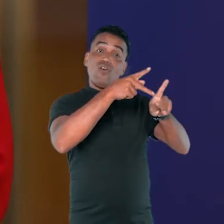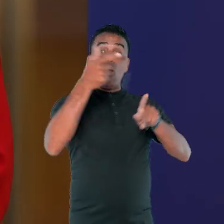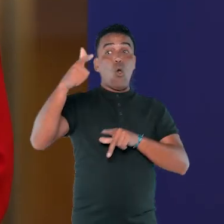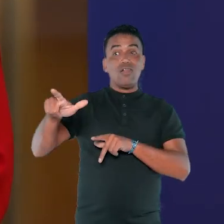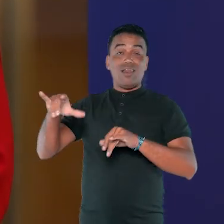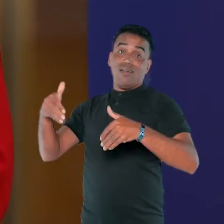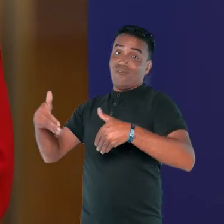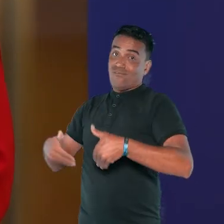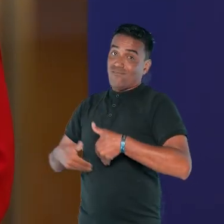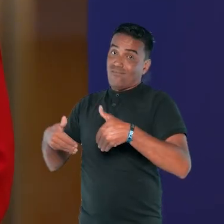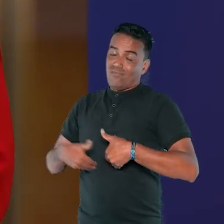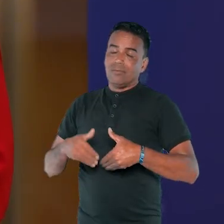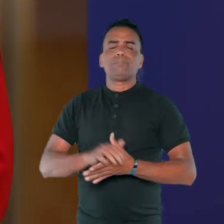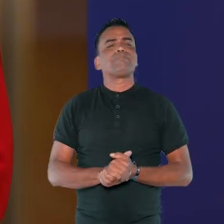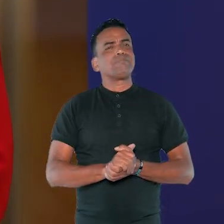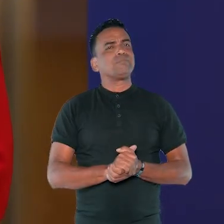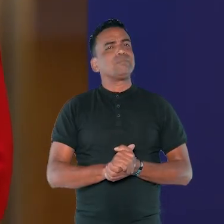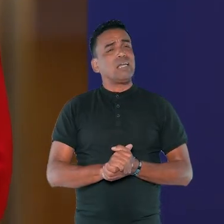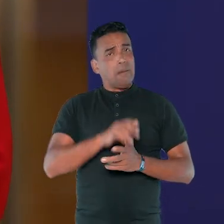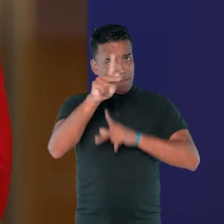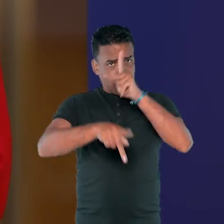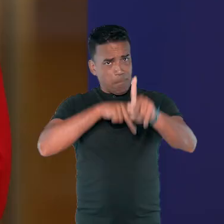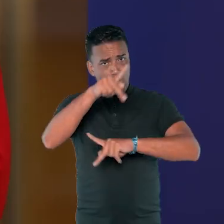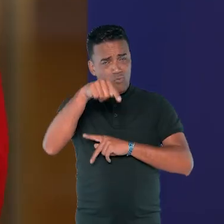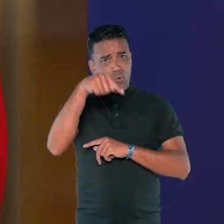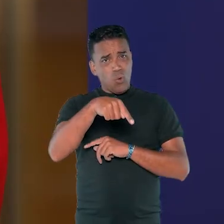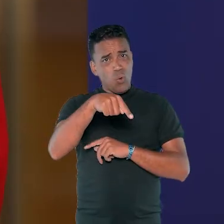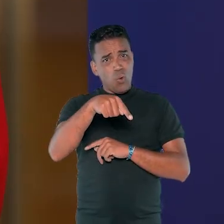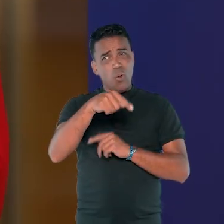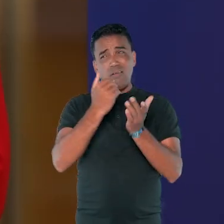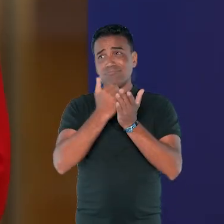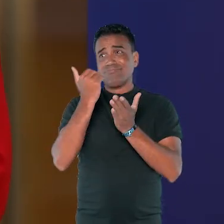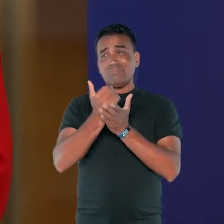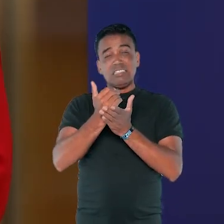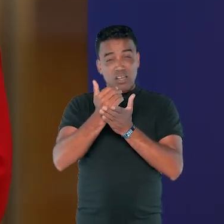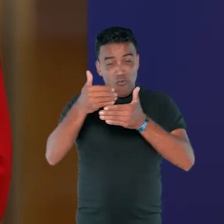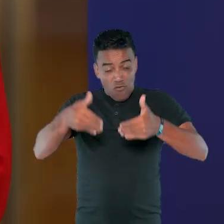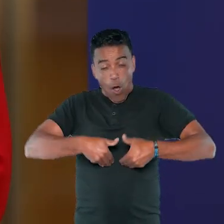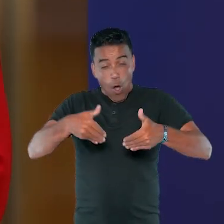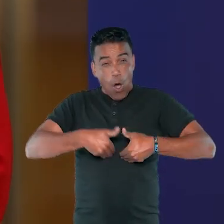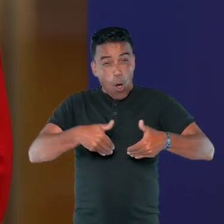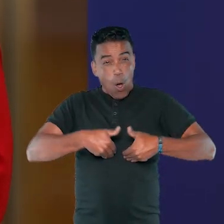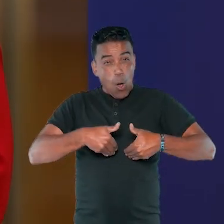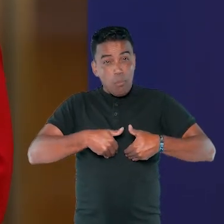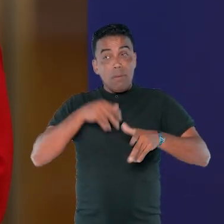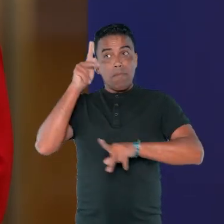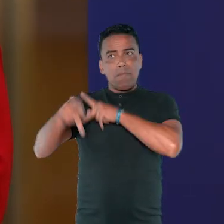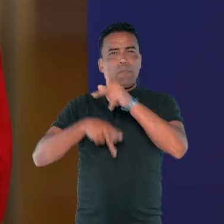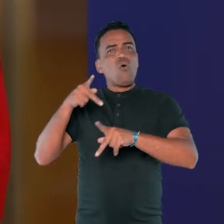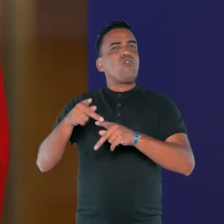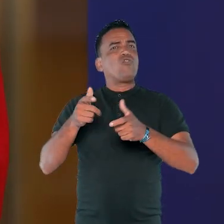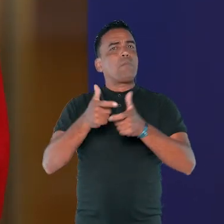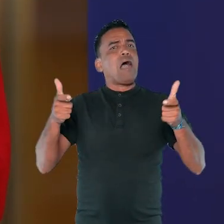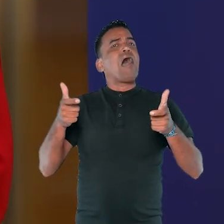fome. Se chamais povo a malta de famintos, se chamais povo a